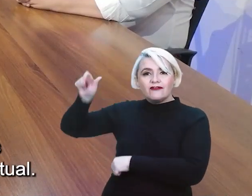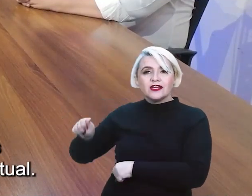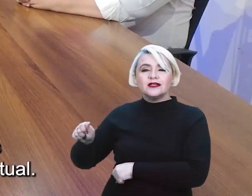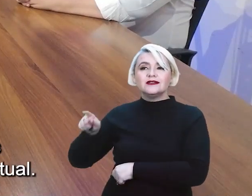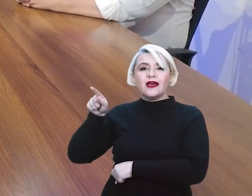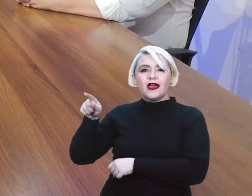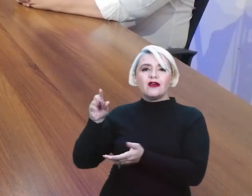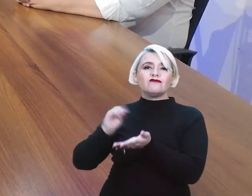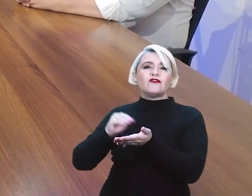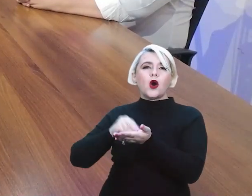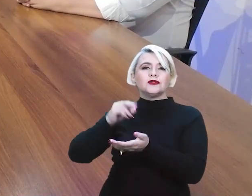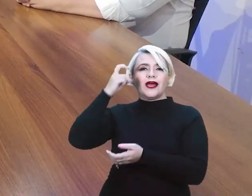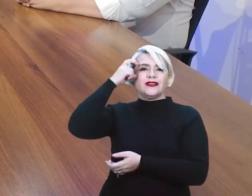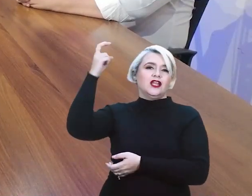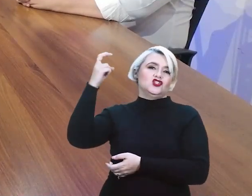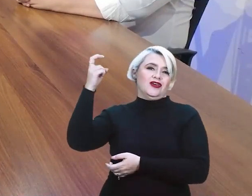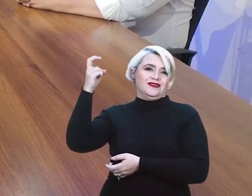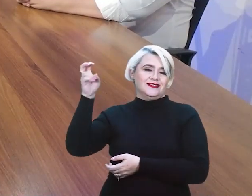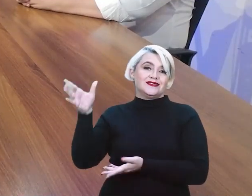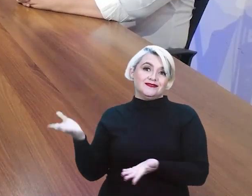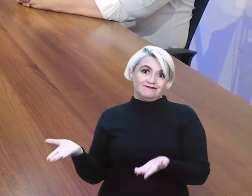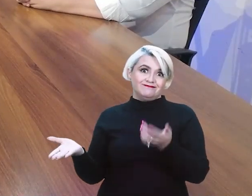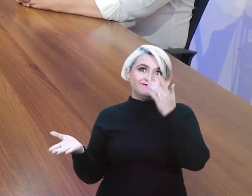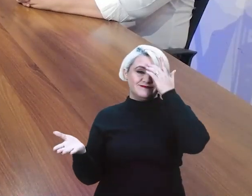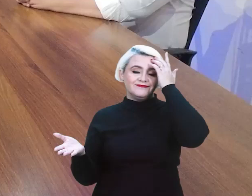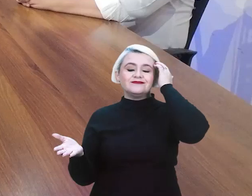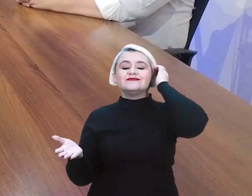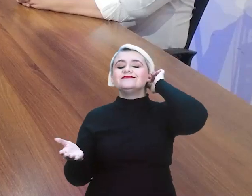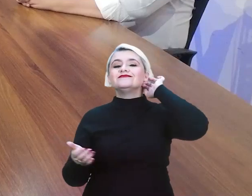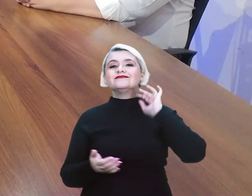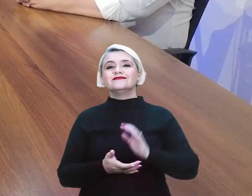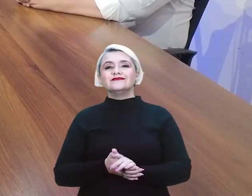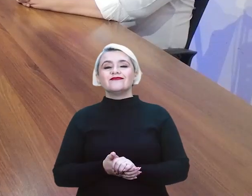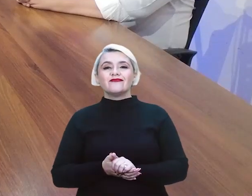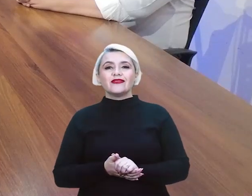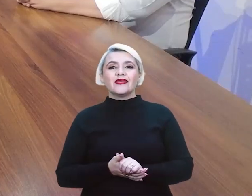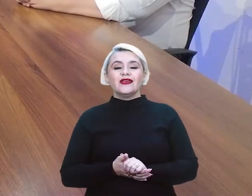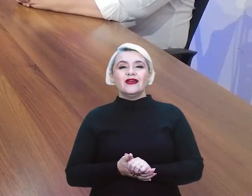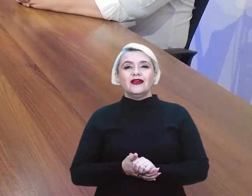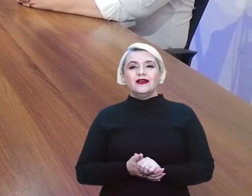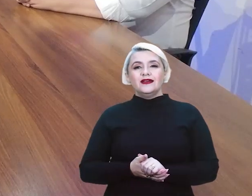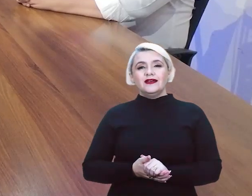capacidade intelectual. E aí é o